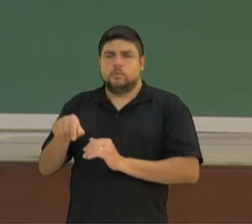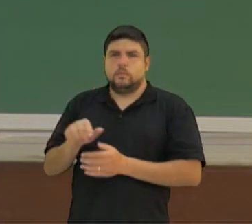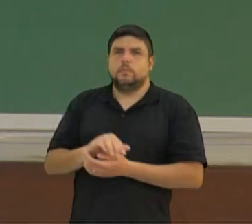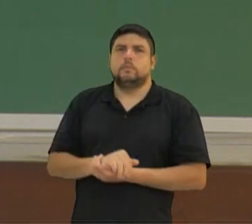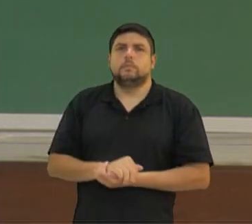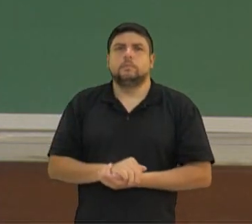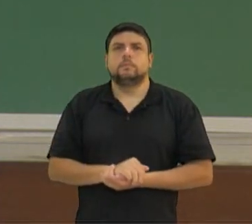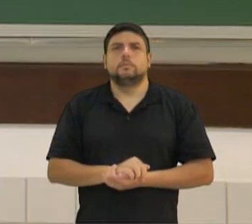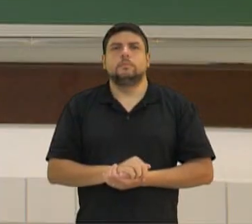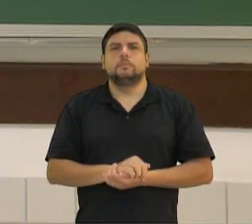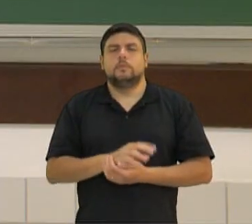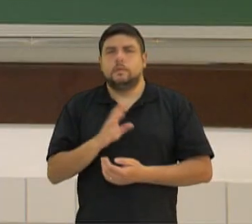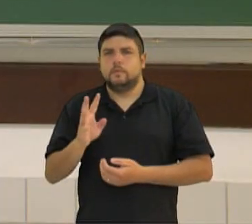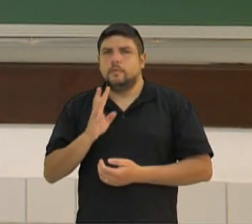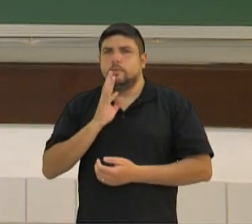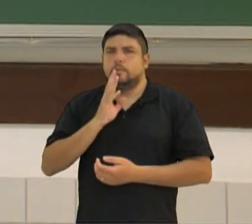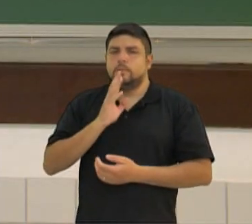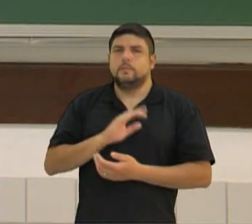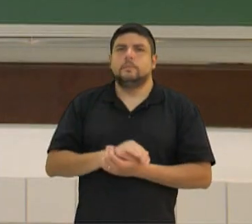mortuárias. Vamos lá para conhecer?